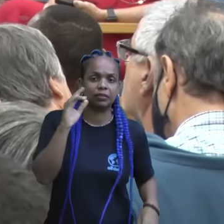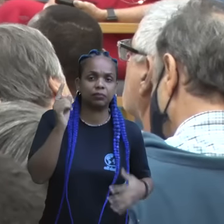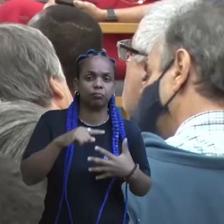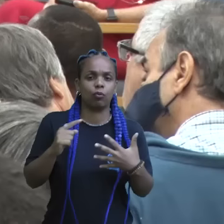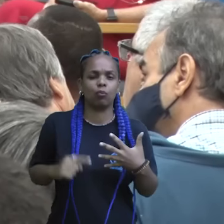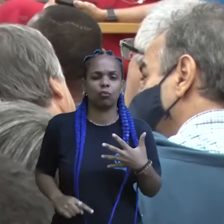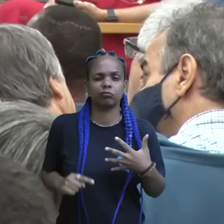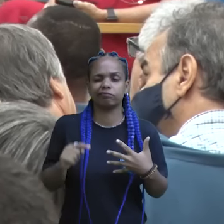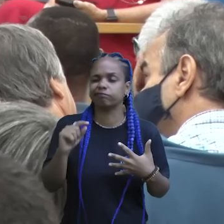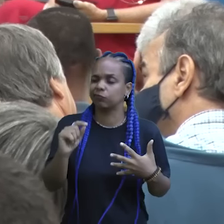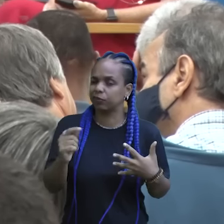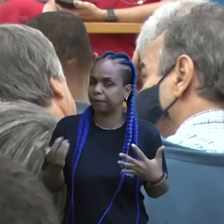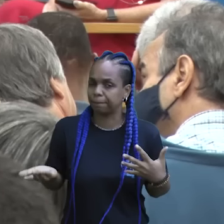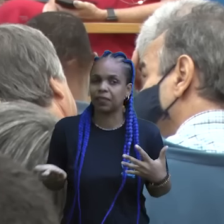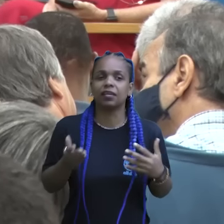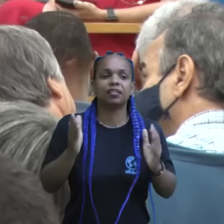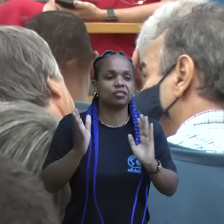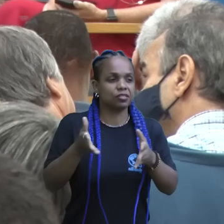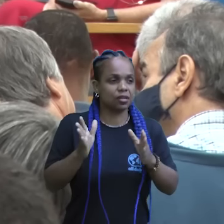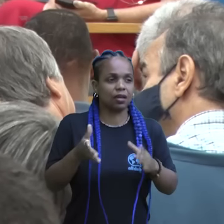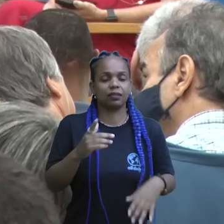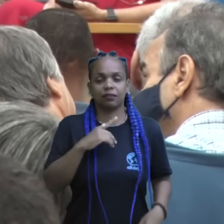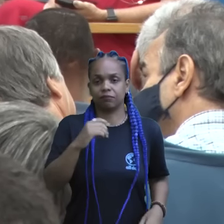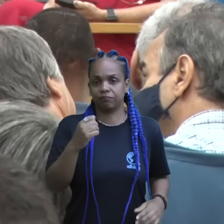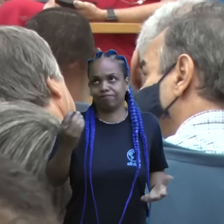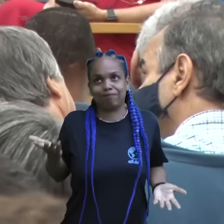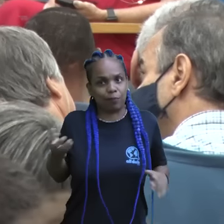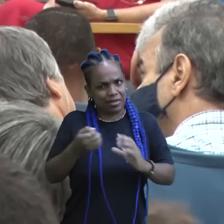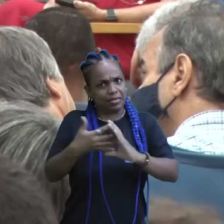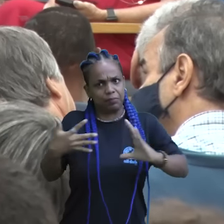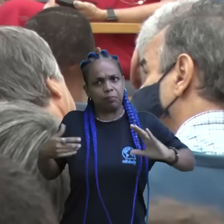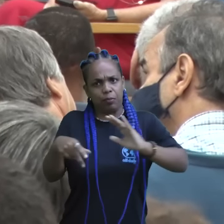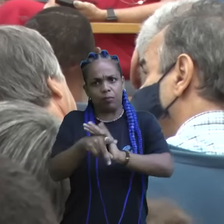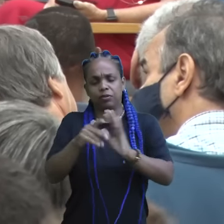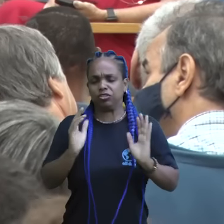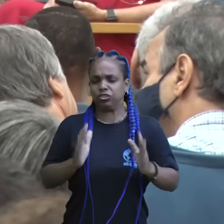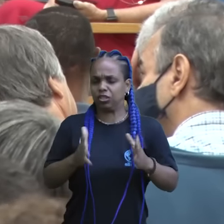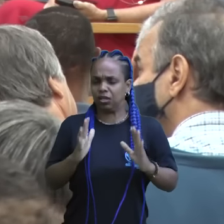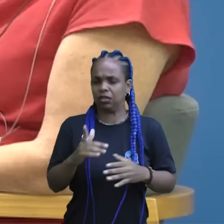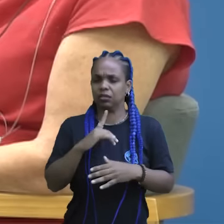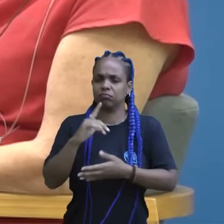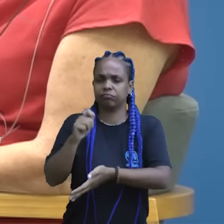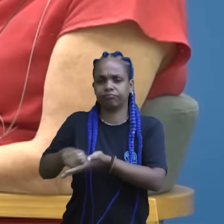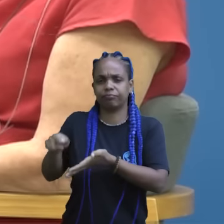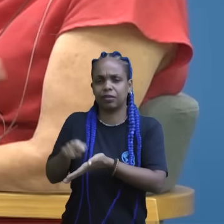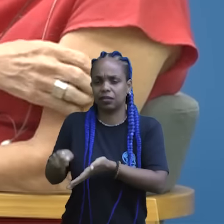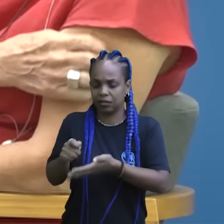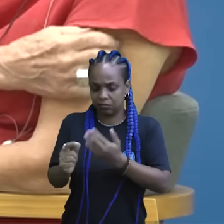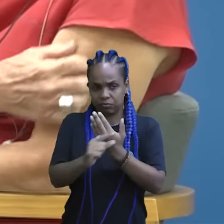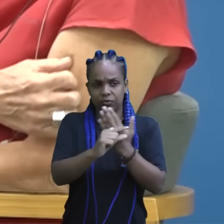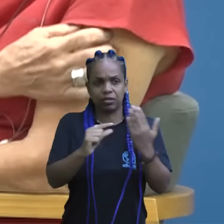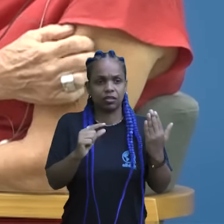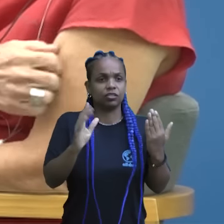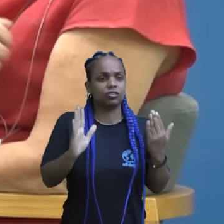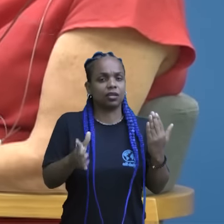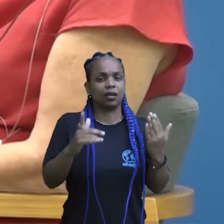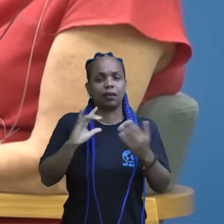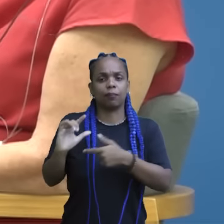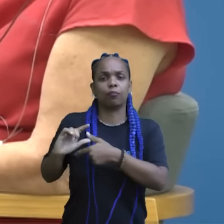autor que já deveria ser considerado modernista e a gente ainda não entende porque ainda não foi fixado como modernista, que também é um embate